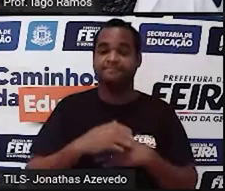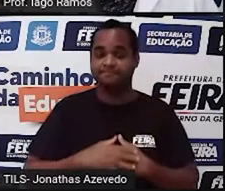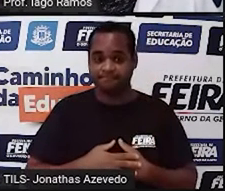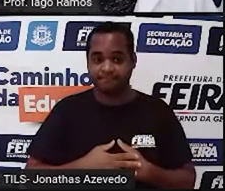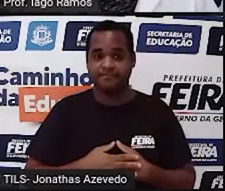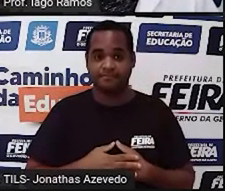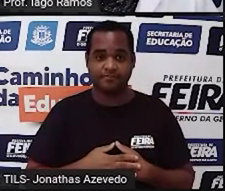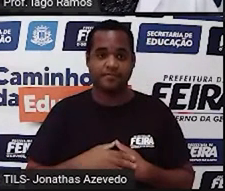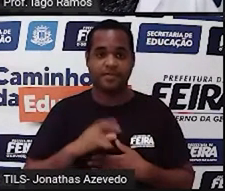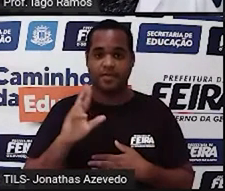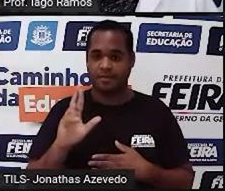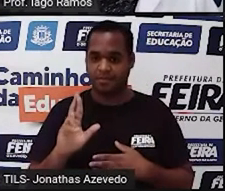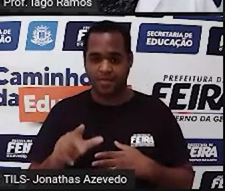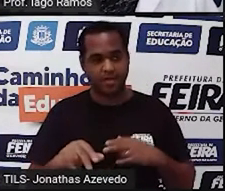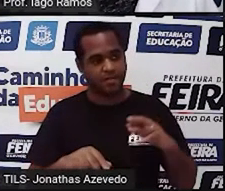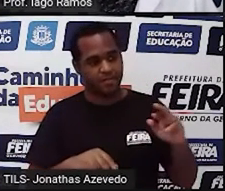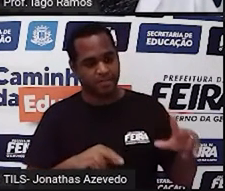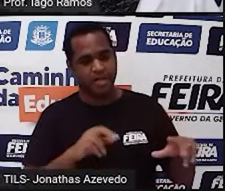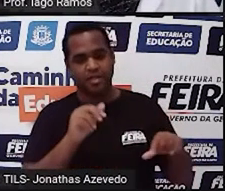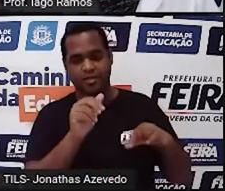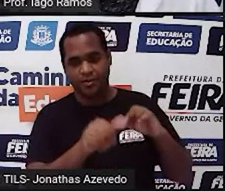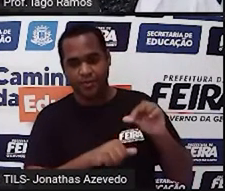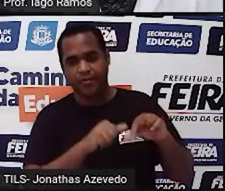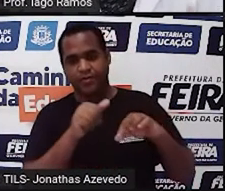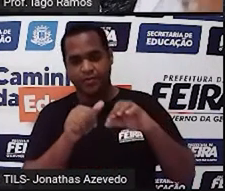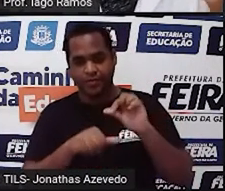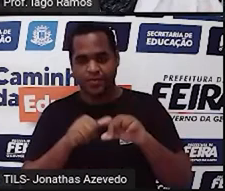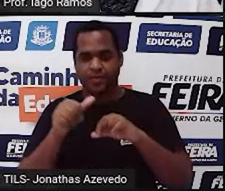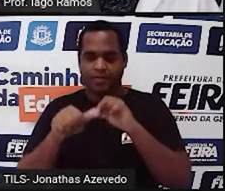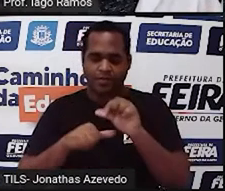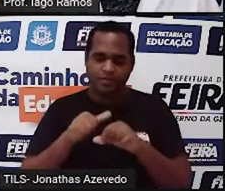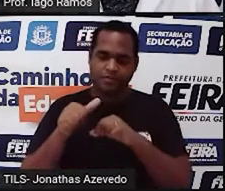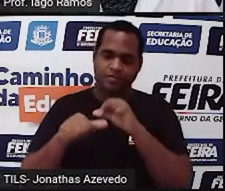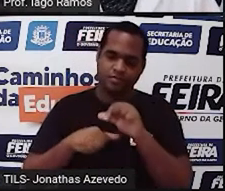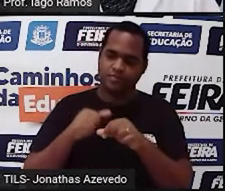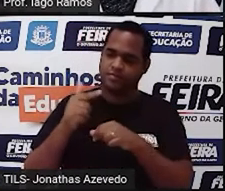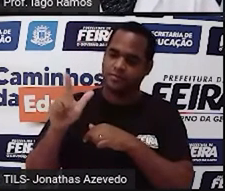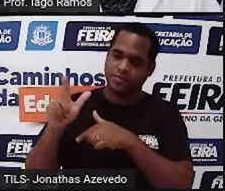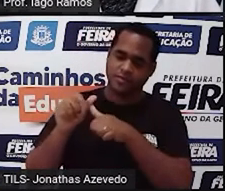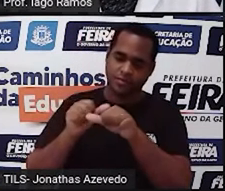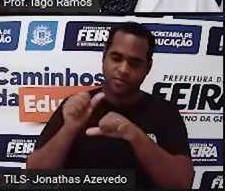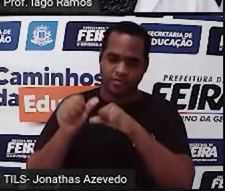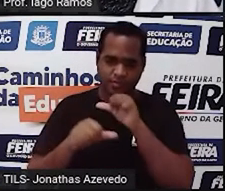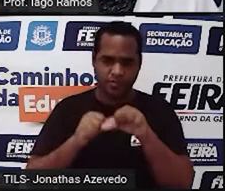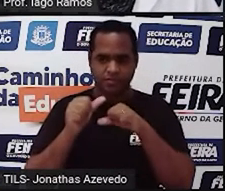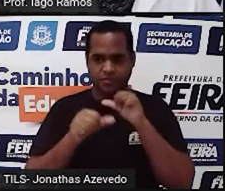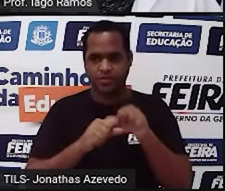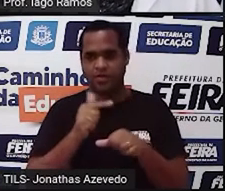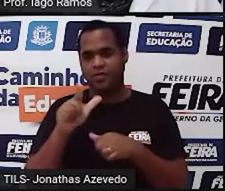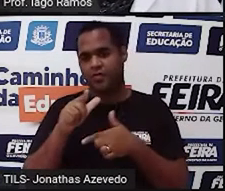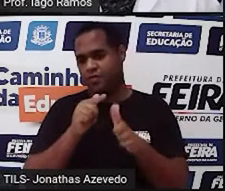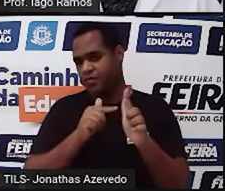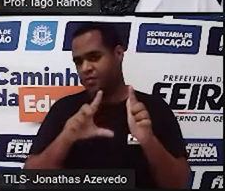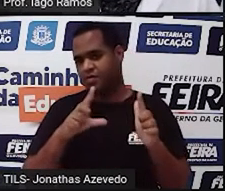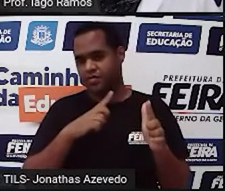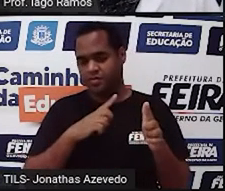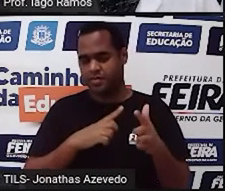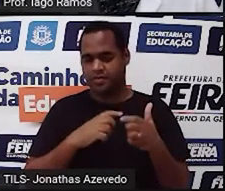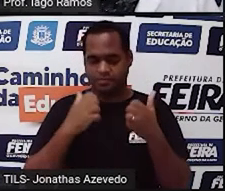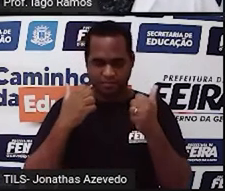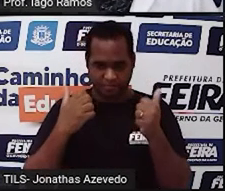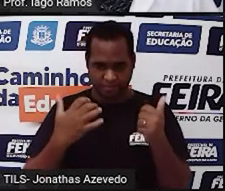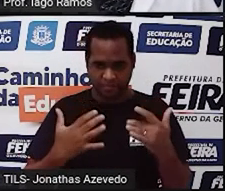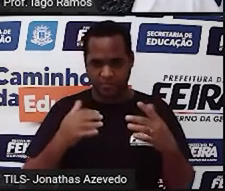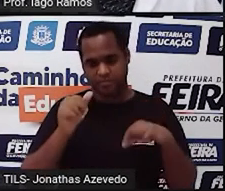passando por diversas mudanças né várias modificações E essas